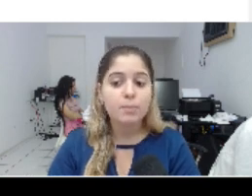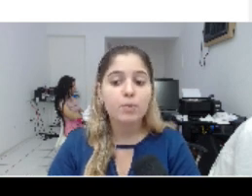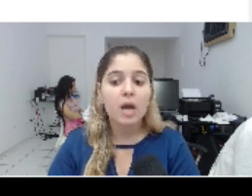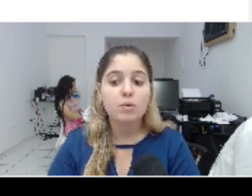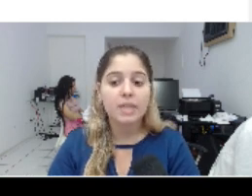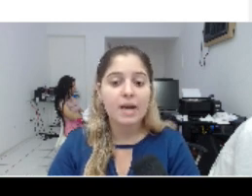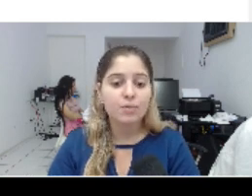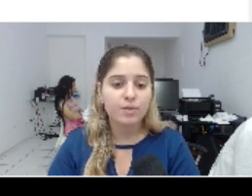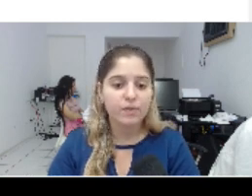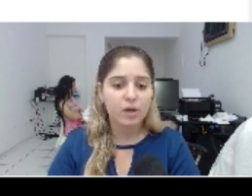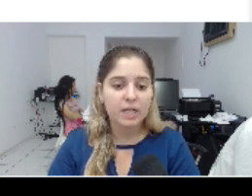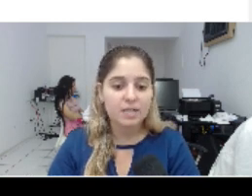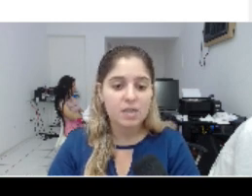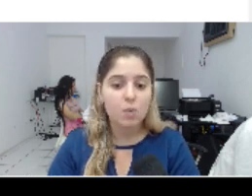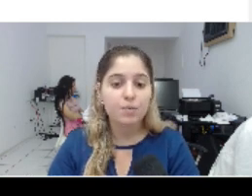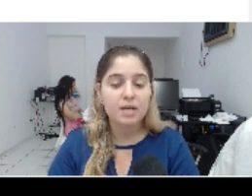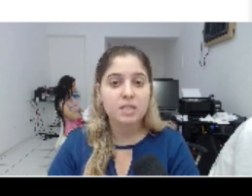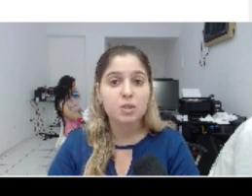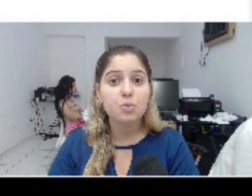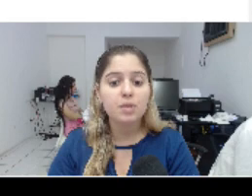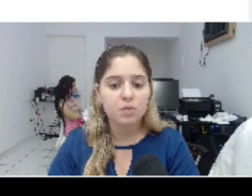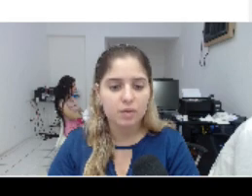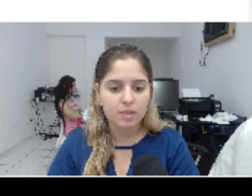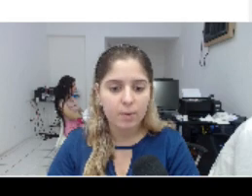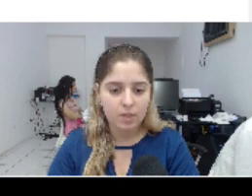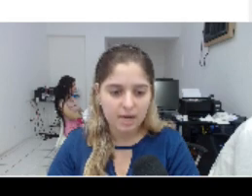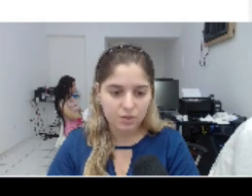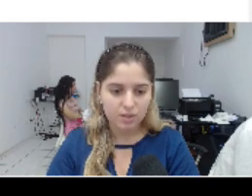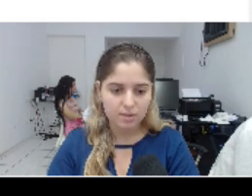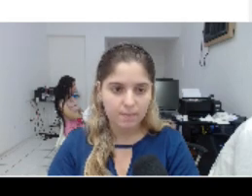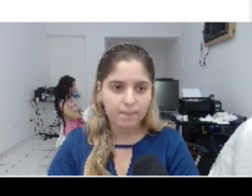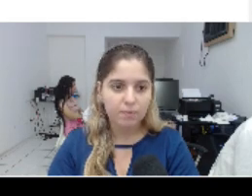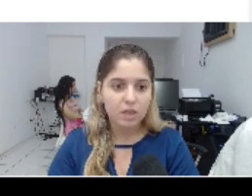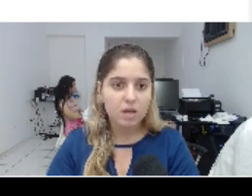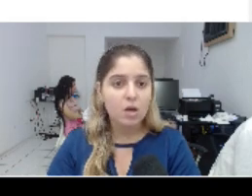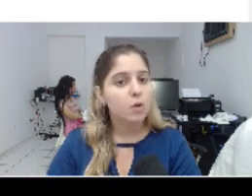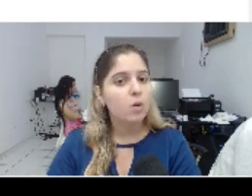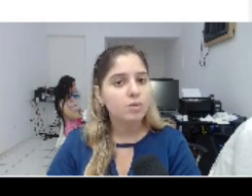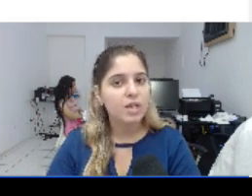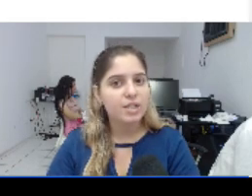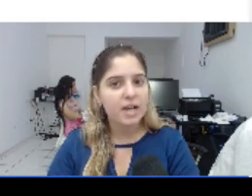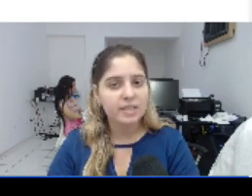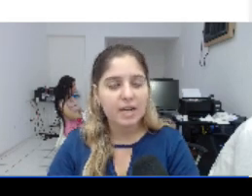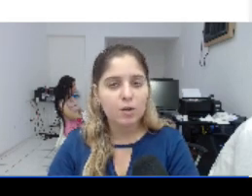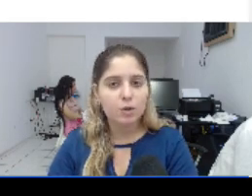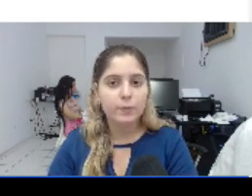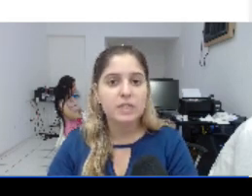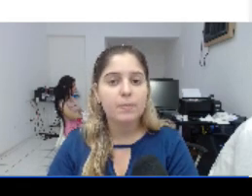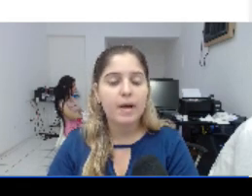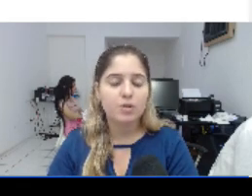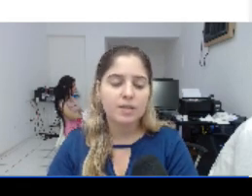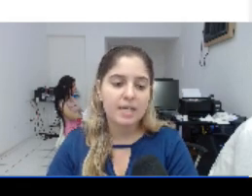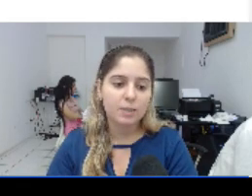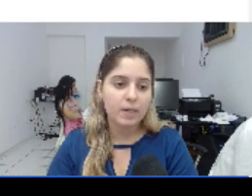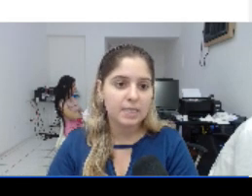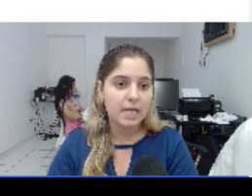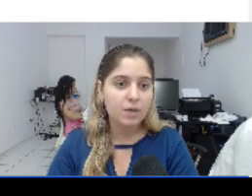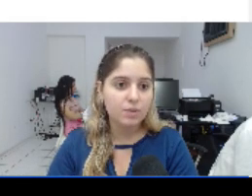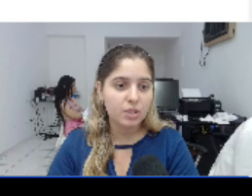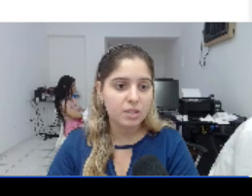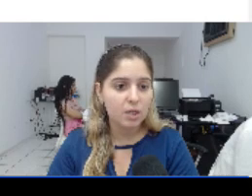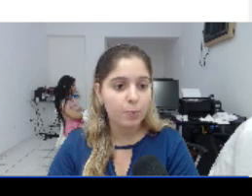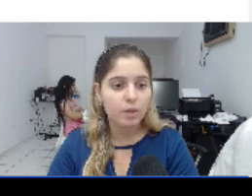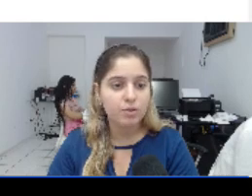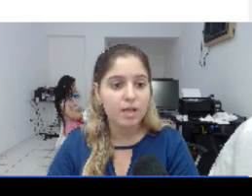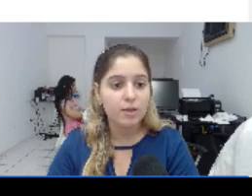que se impunha aos atos de violência contra as instituições democráticas. Com os destaques agora dos principais jornais